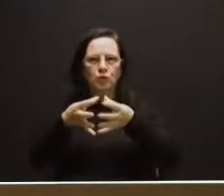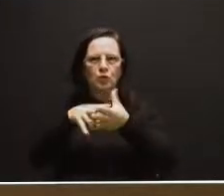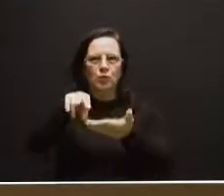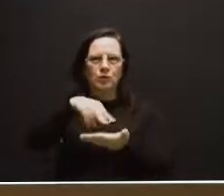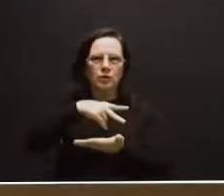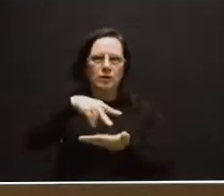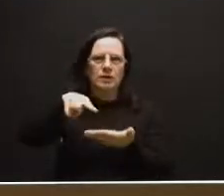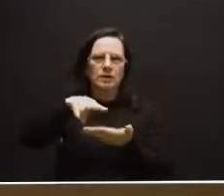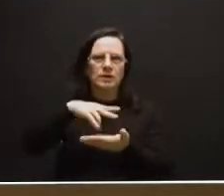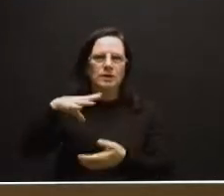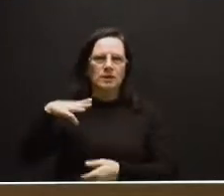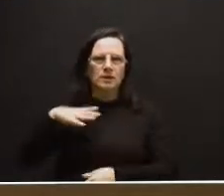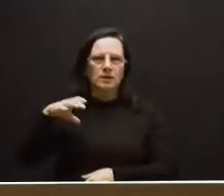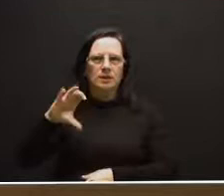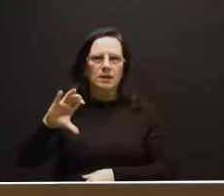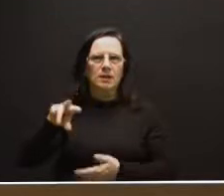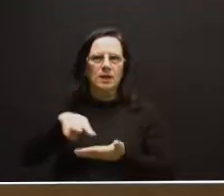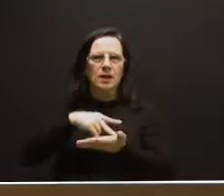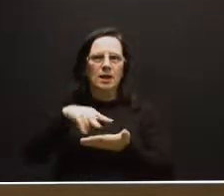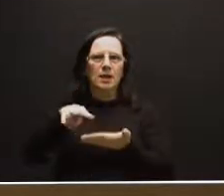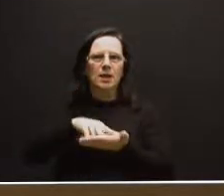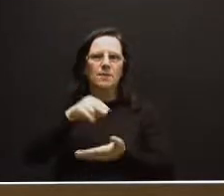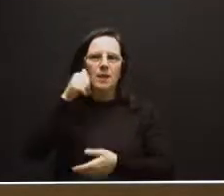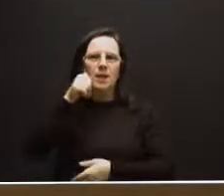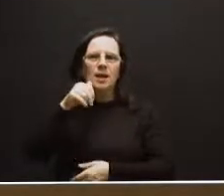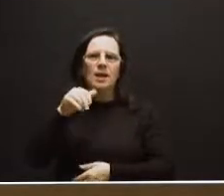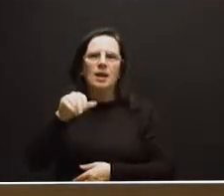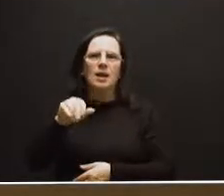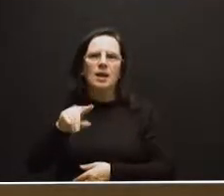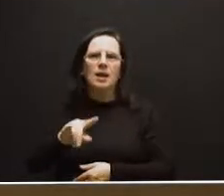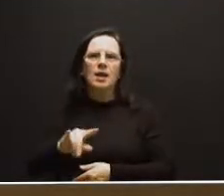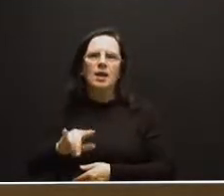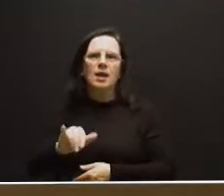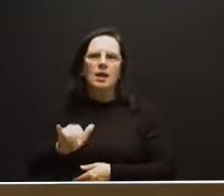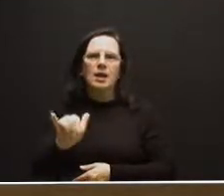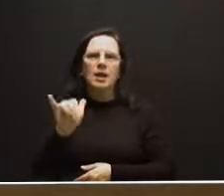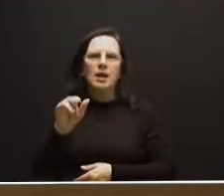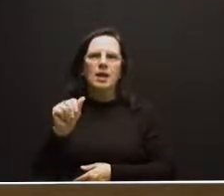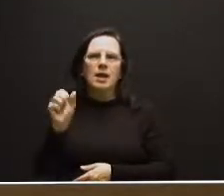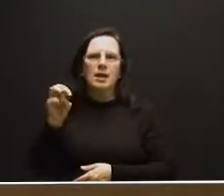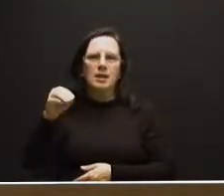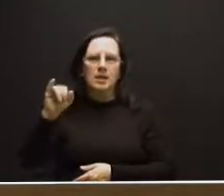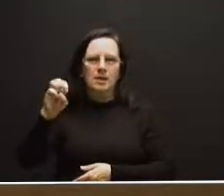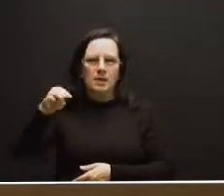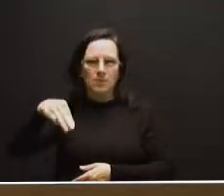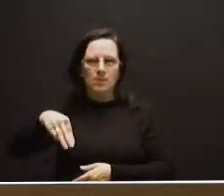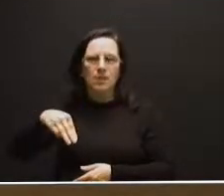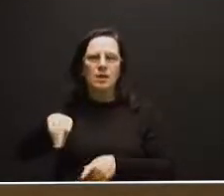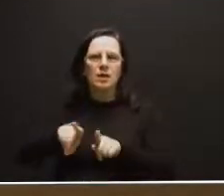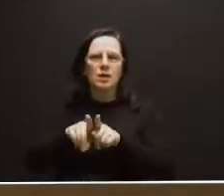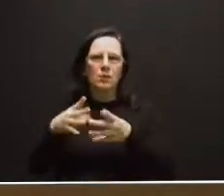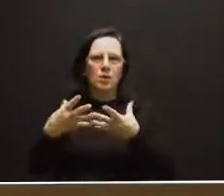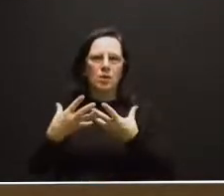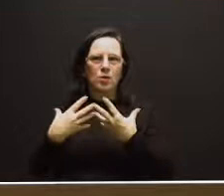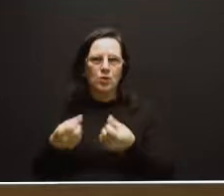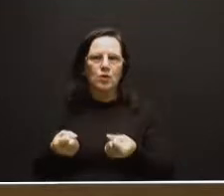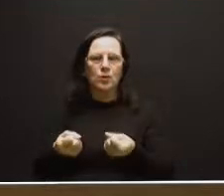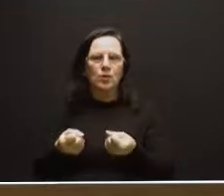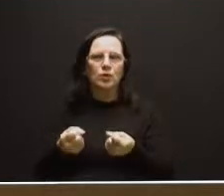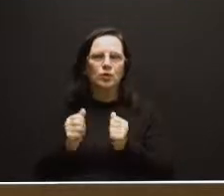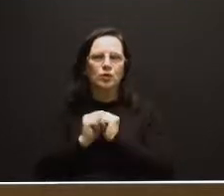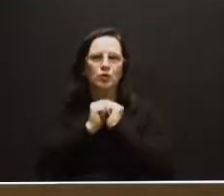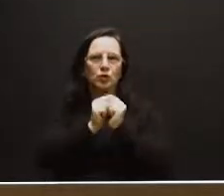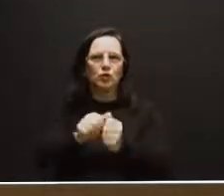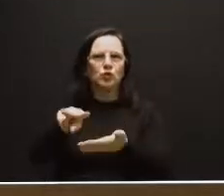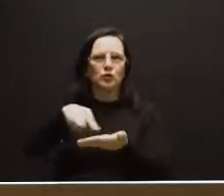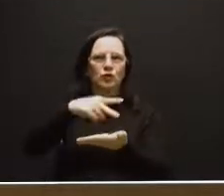cubatão em especial a bailarina e asm matos pelo brilhantismo alcançado no recebimento do prêmio especial junto